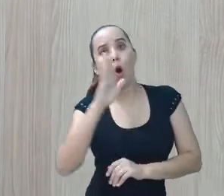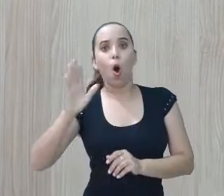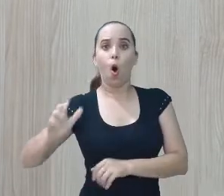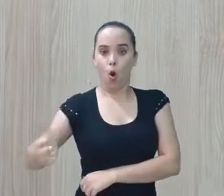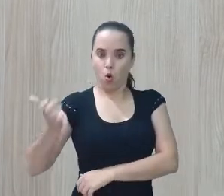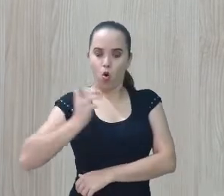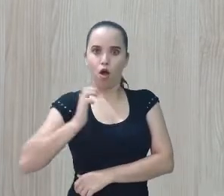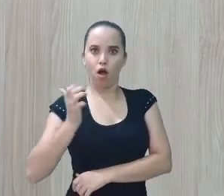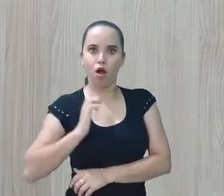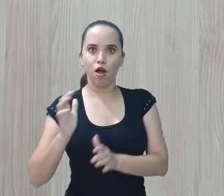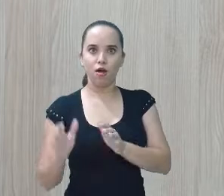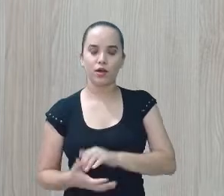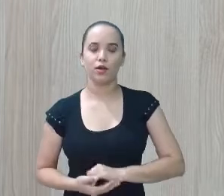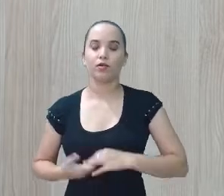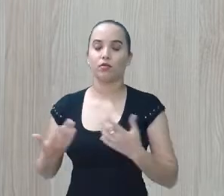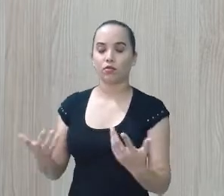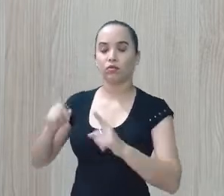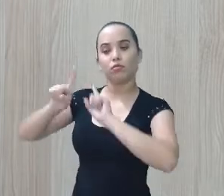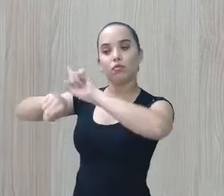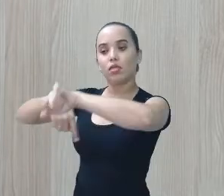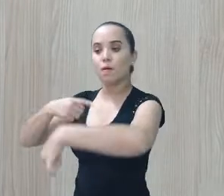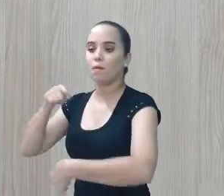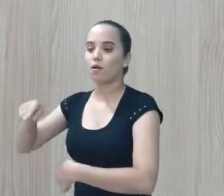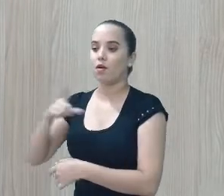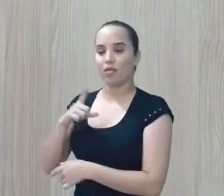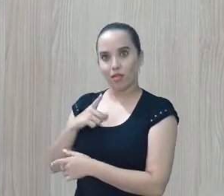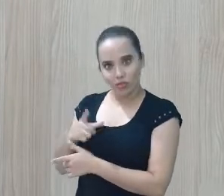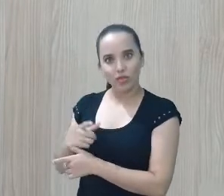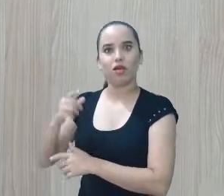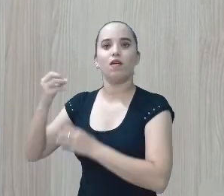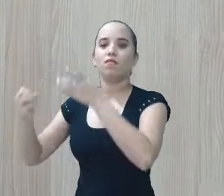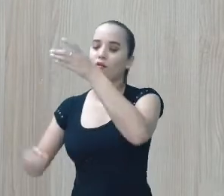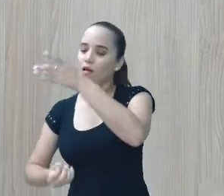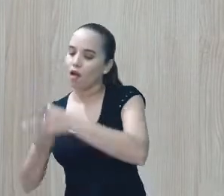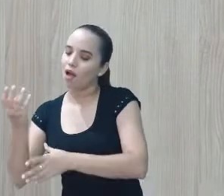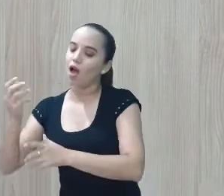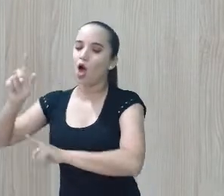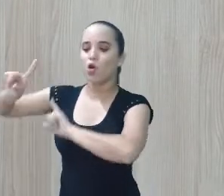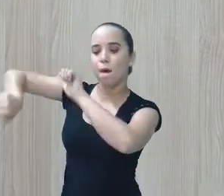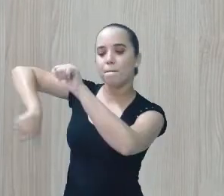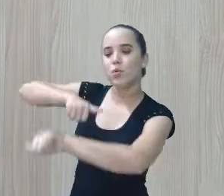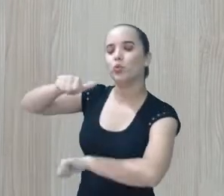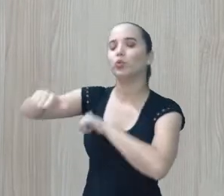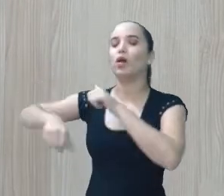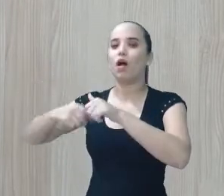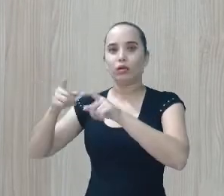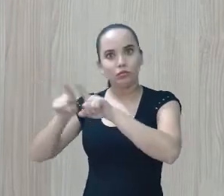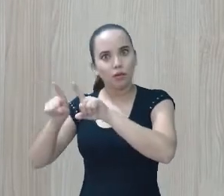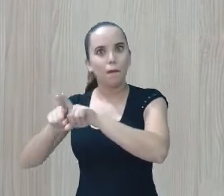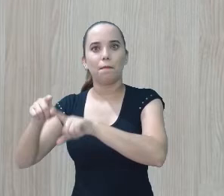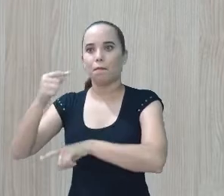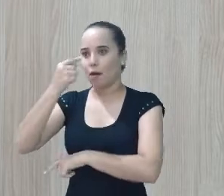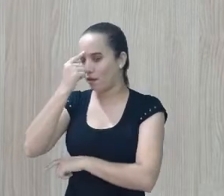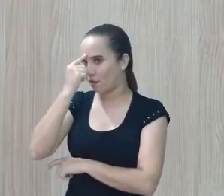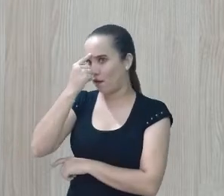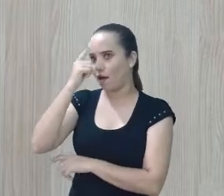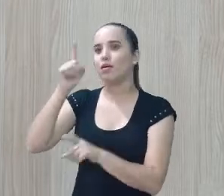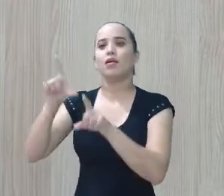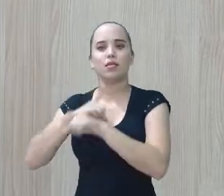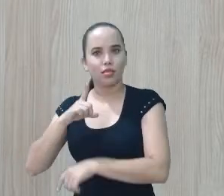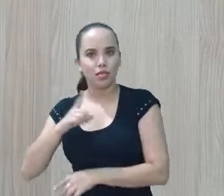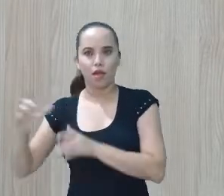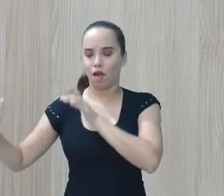com os descobrimentos, né? Com a rota das especiarias para a Índia, né? Sim. Surgiu uma nova classe,